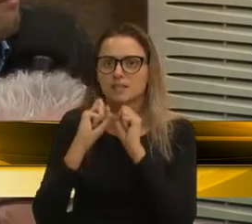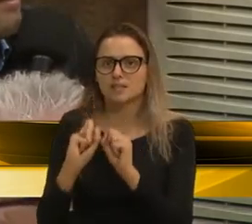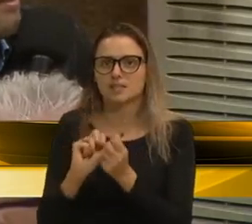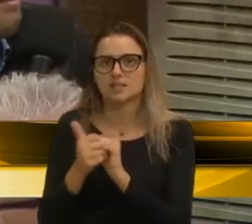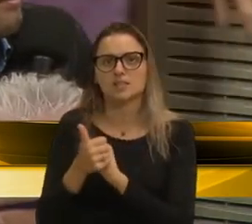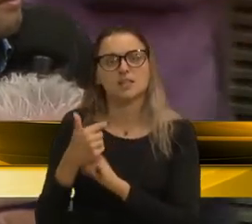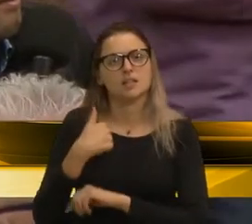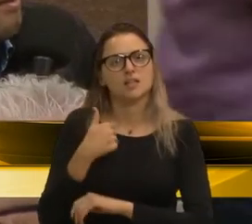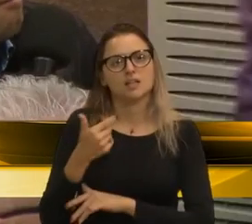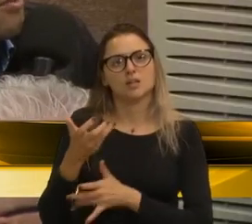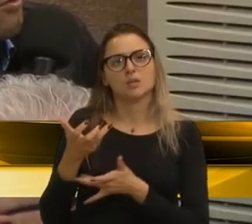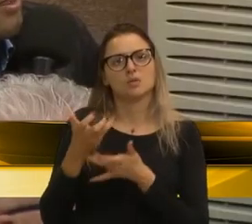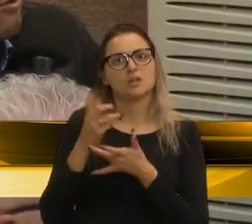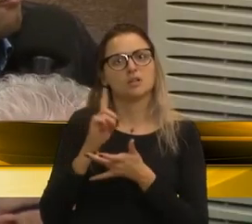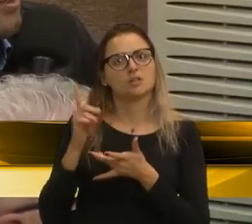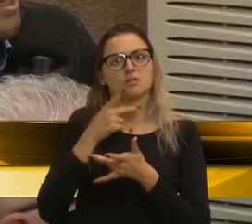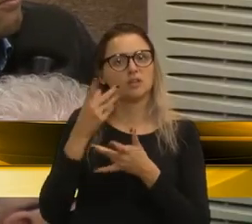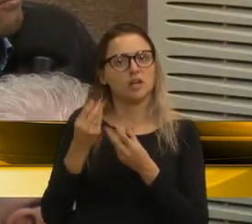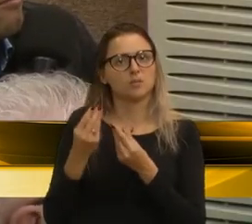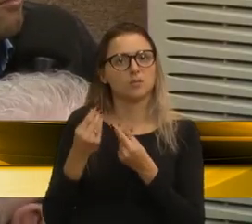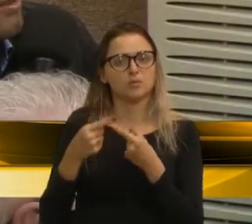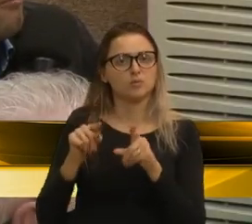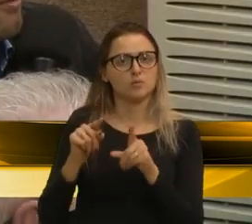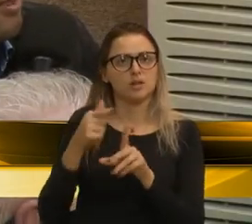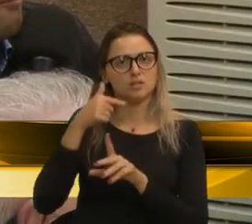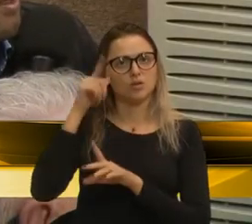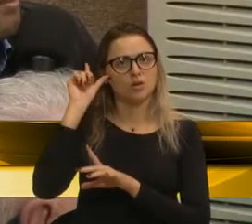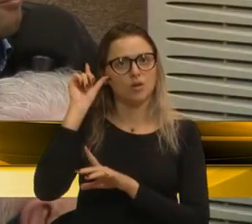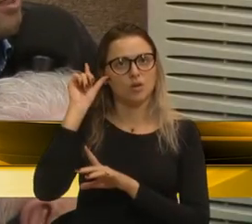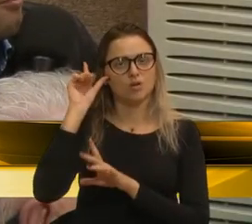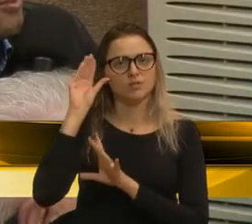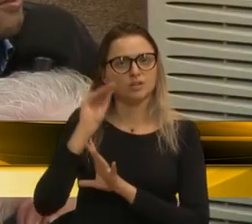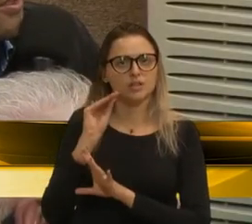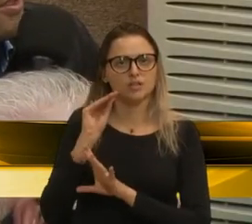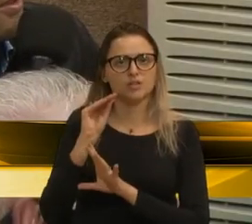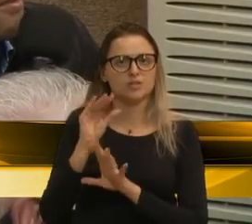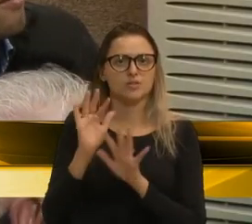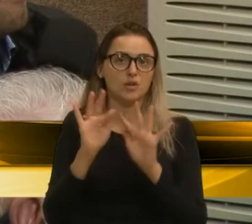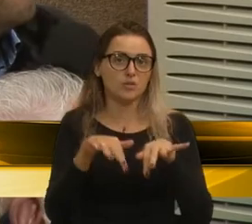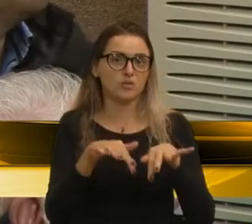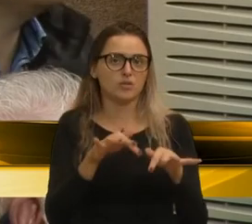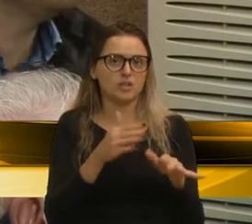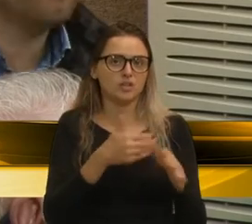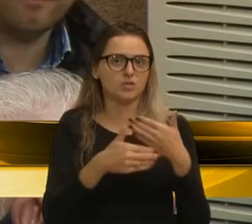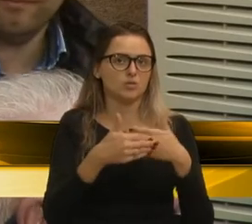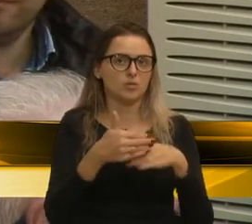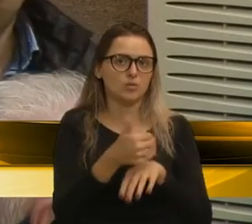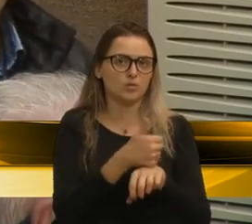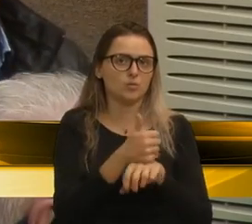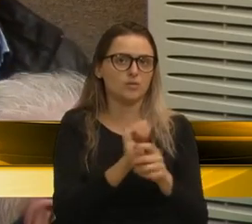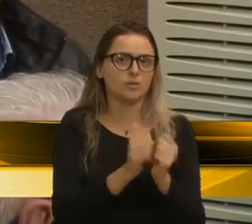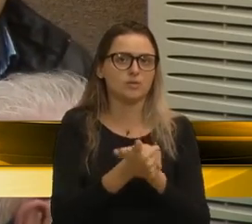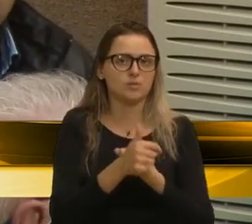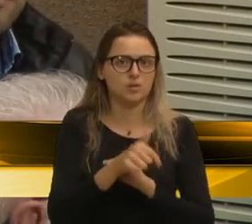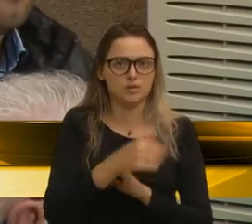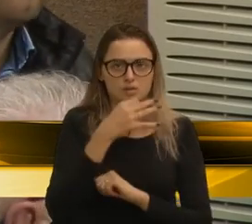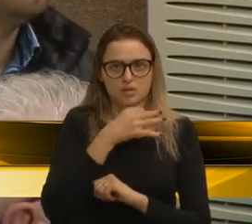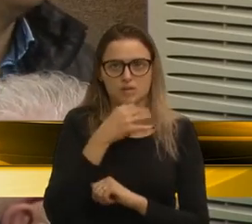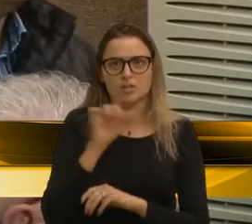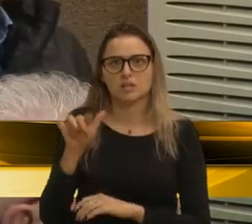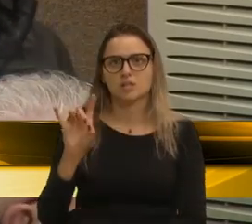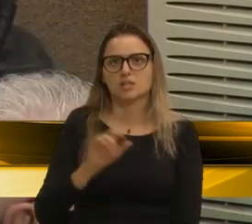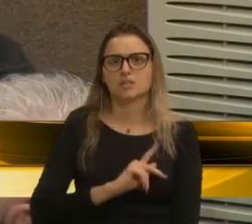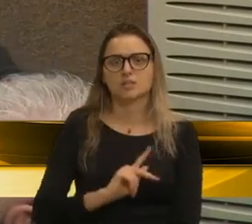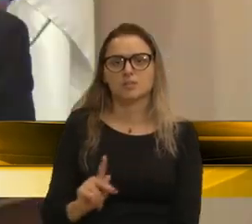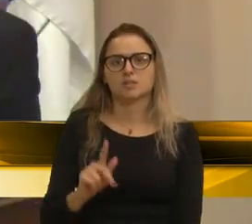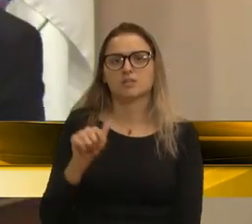as palavras aqui, mas ontem à noite foi dado o cartão vermelho para os desportistas de Caxias. Então é isso, senhor presidente,